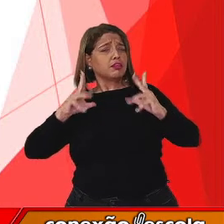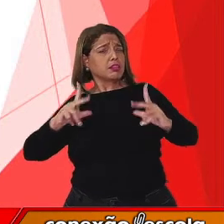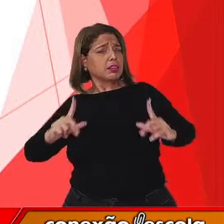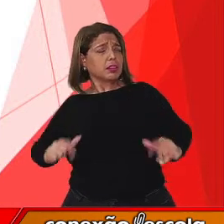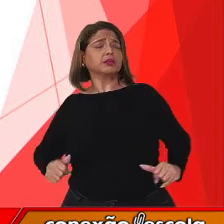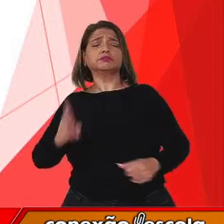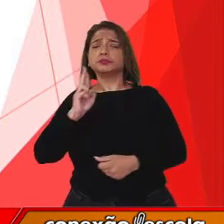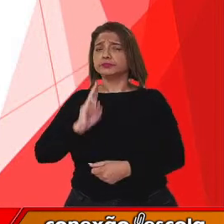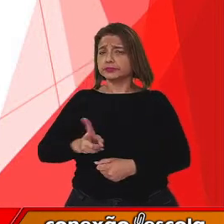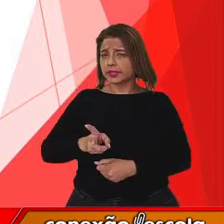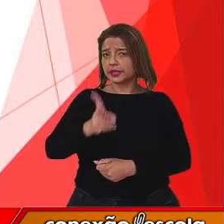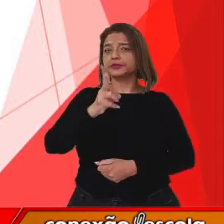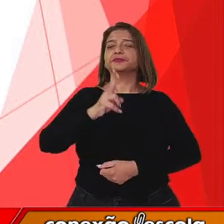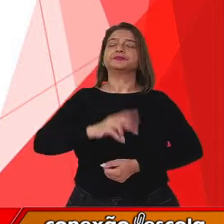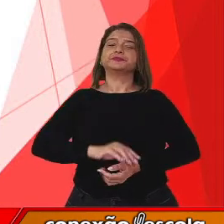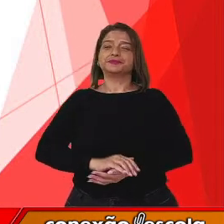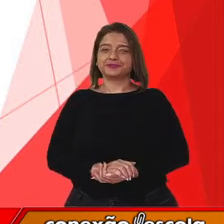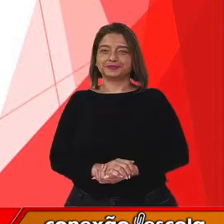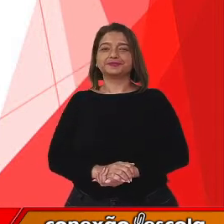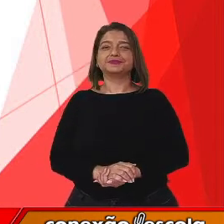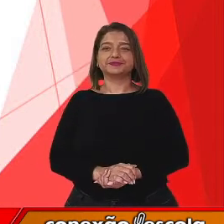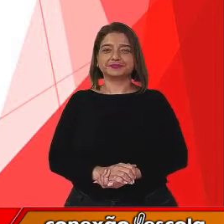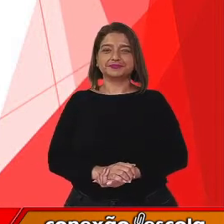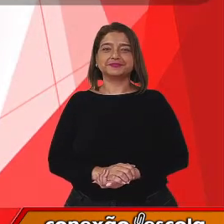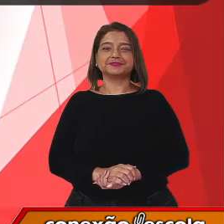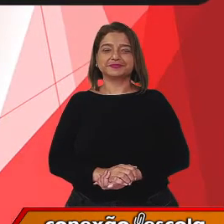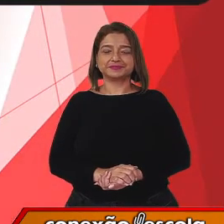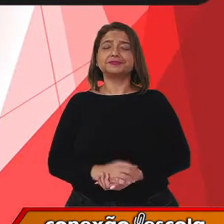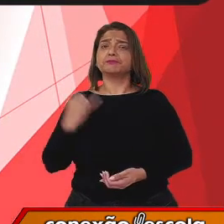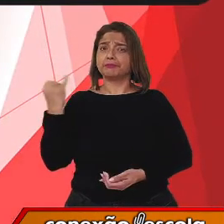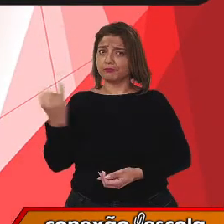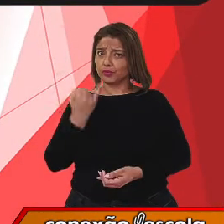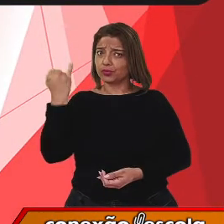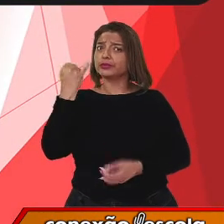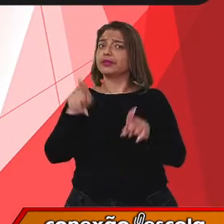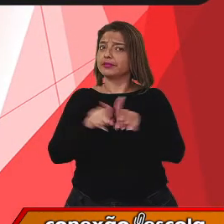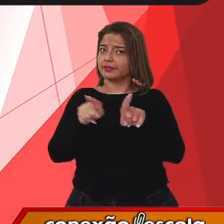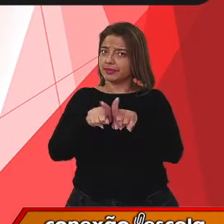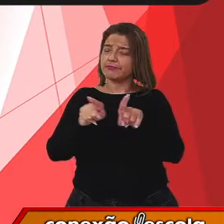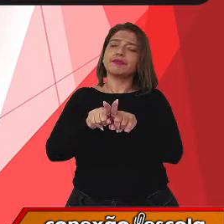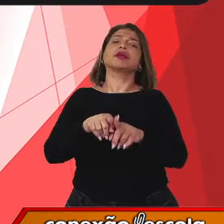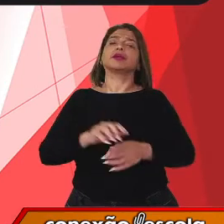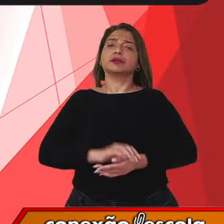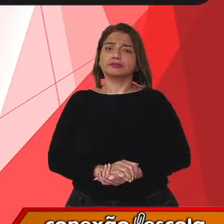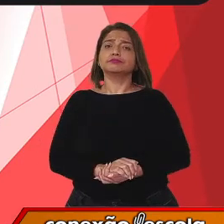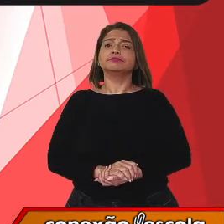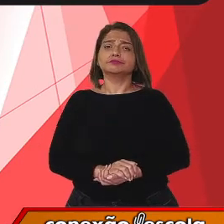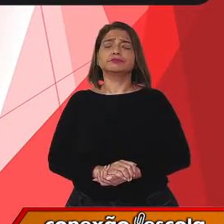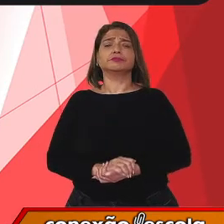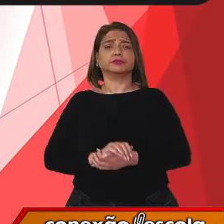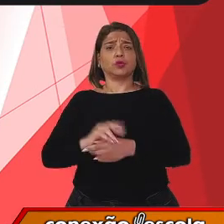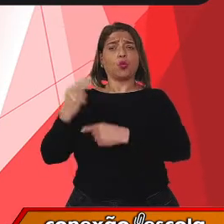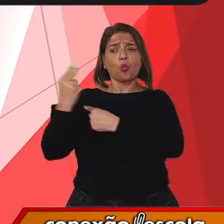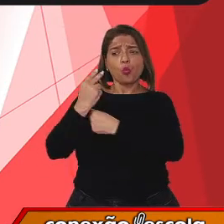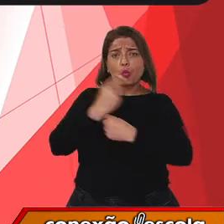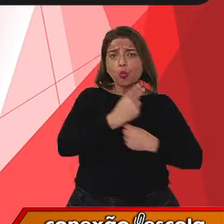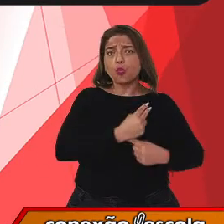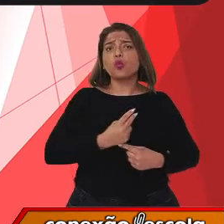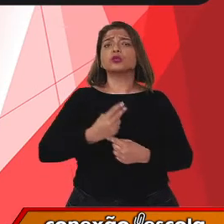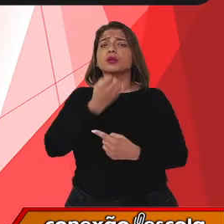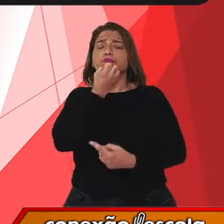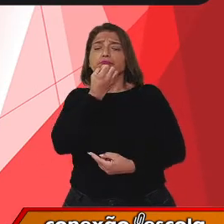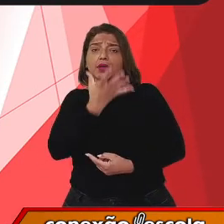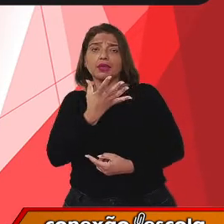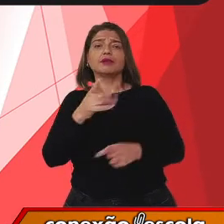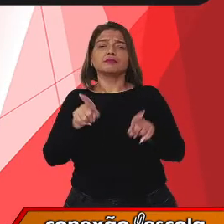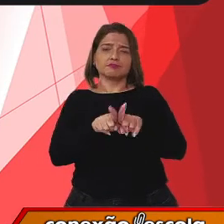Dentes, tudo limpinho, certinho? Isso é muito importante também, né? Para a gente ficar bem conosco